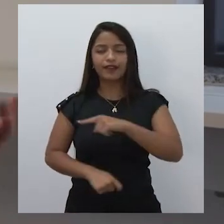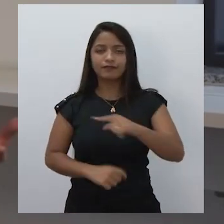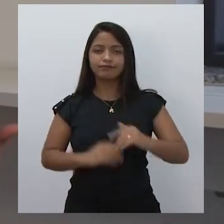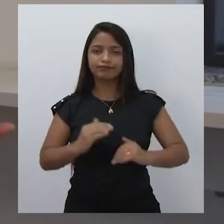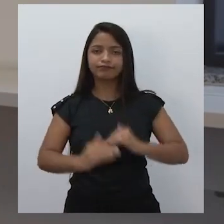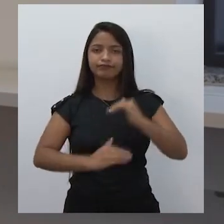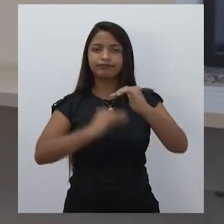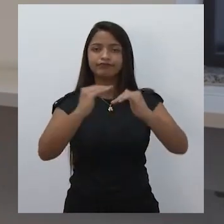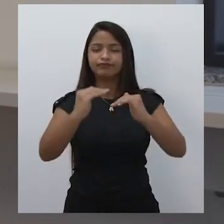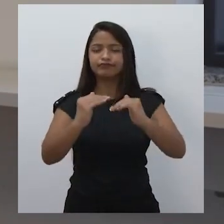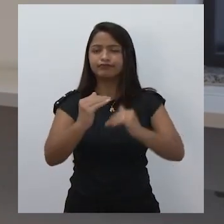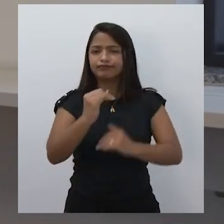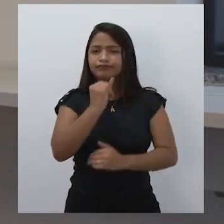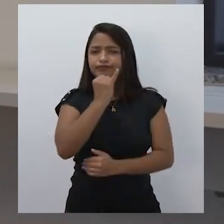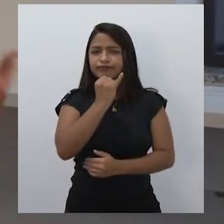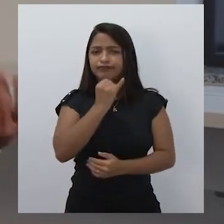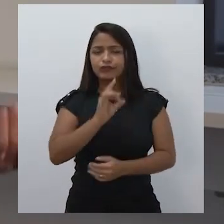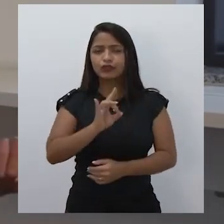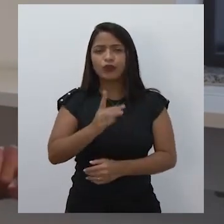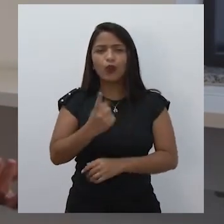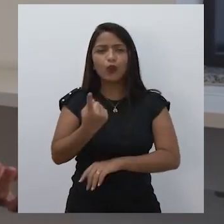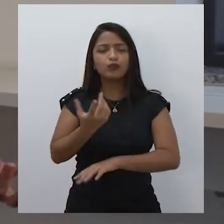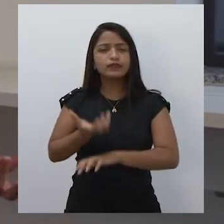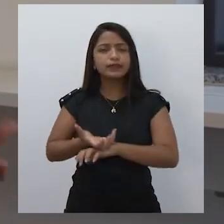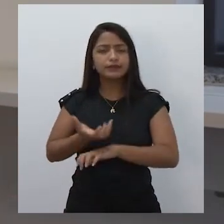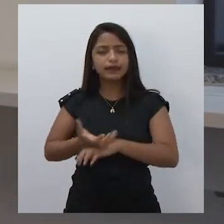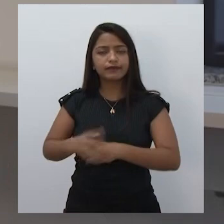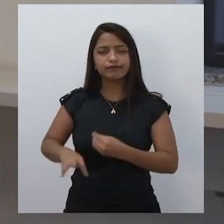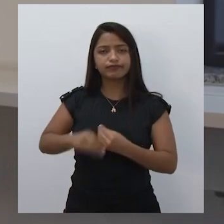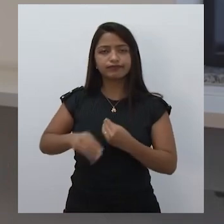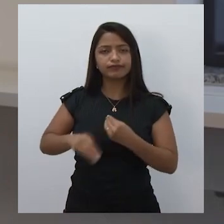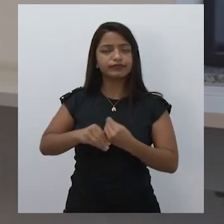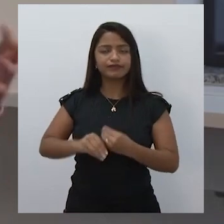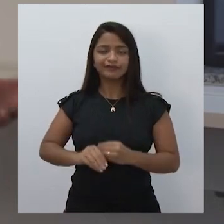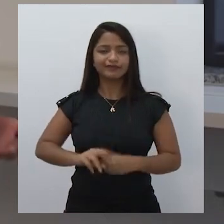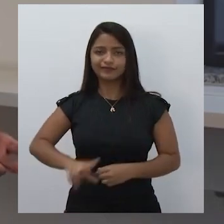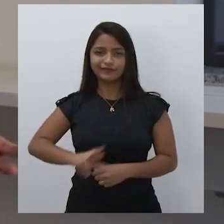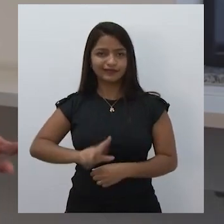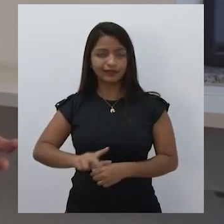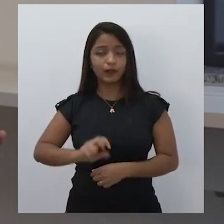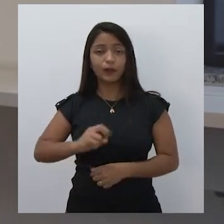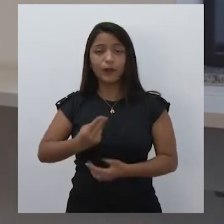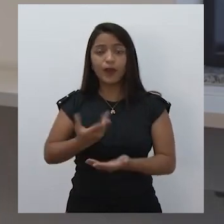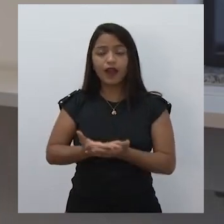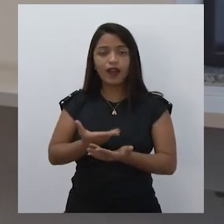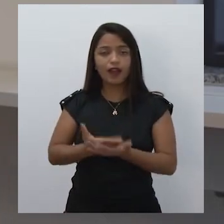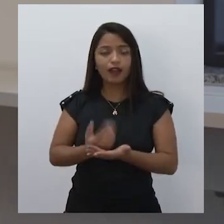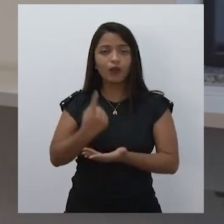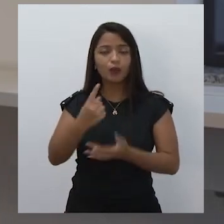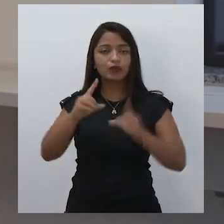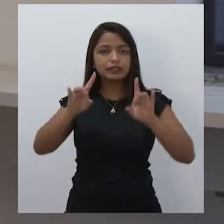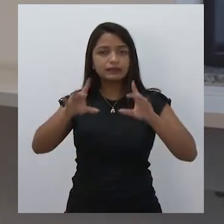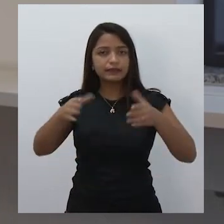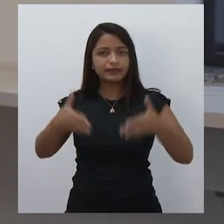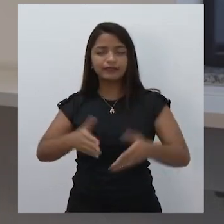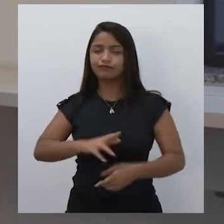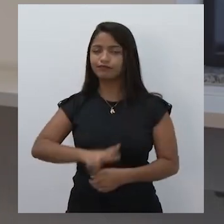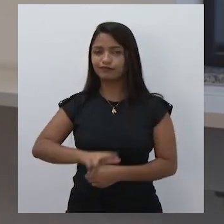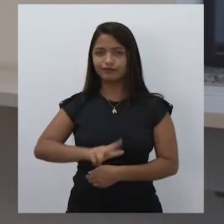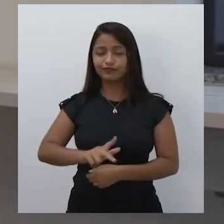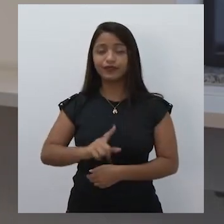forma isolada, como uma disciplina complementar, nada disso, uma aula especial, mas